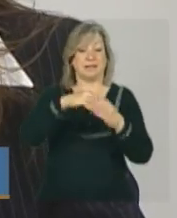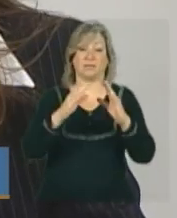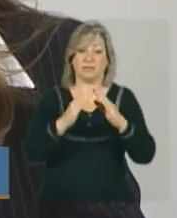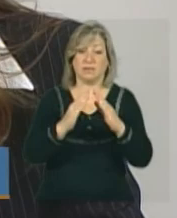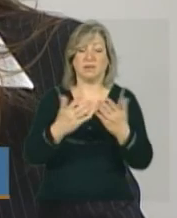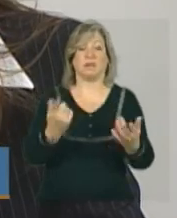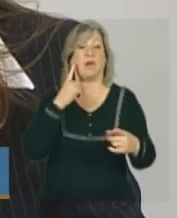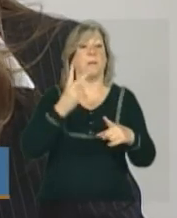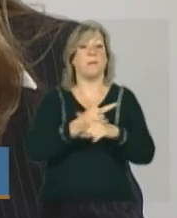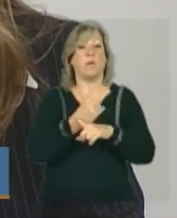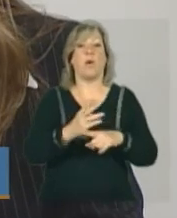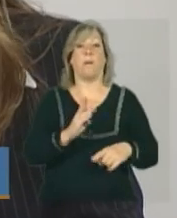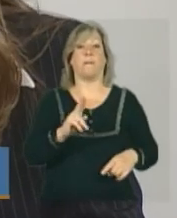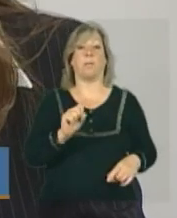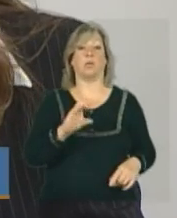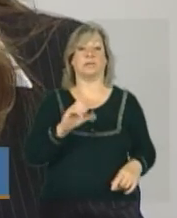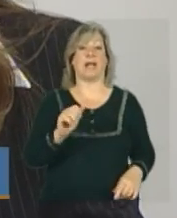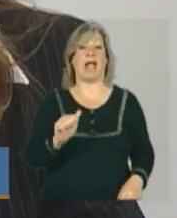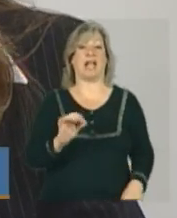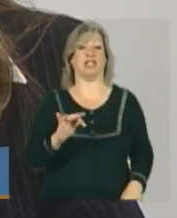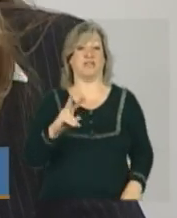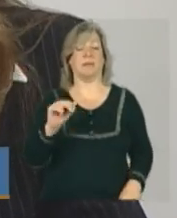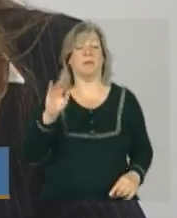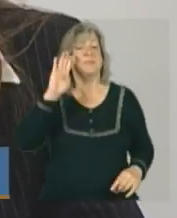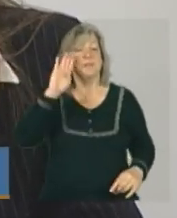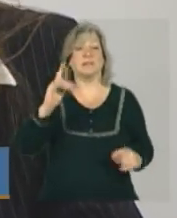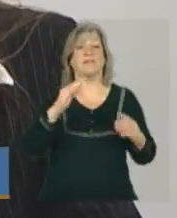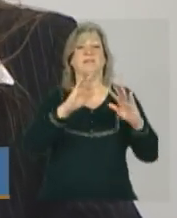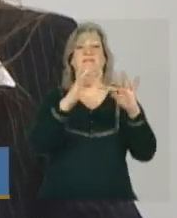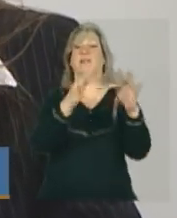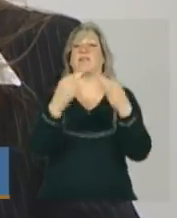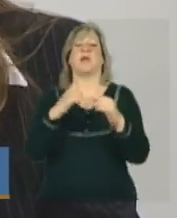realizar busca ativa, principalmente daquelas famílias que estão em extrema pobreza,